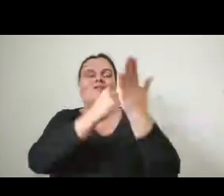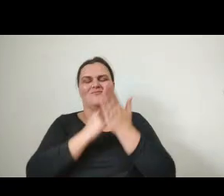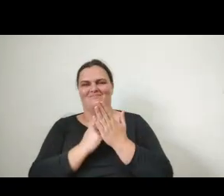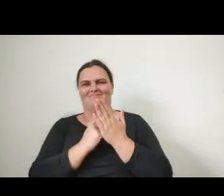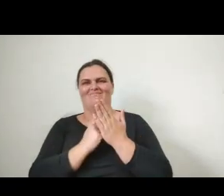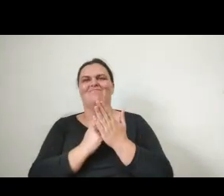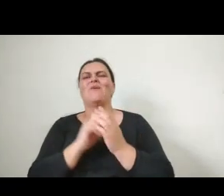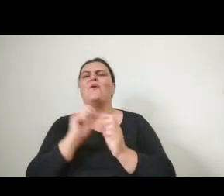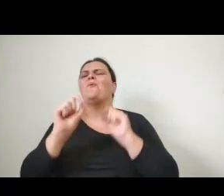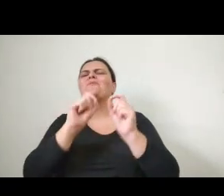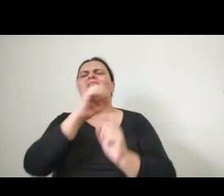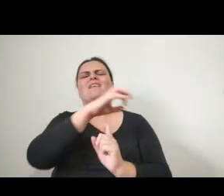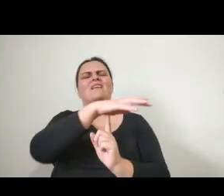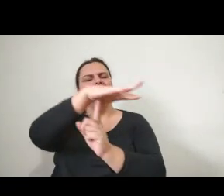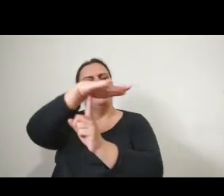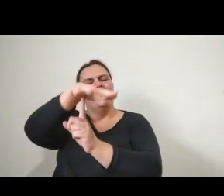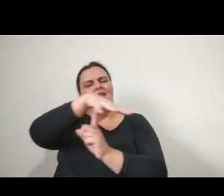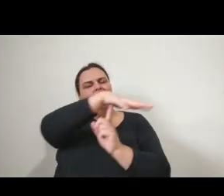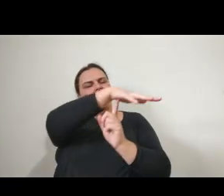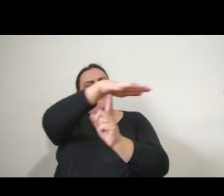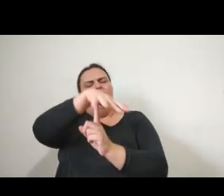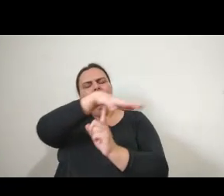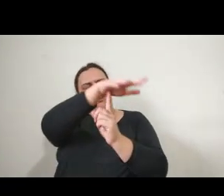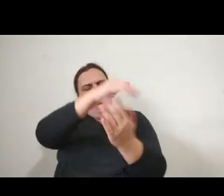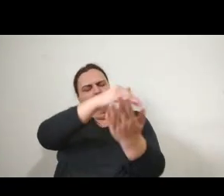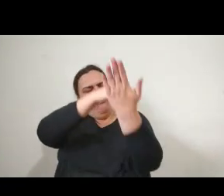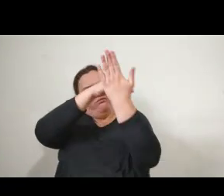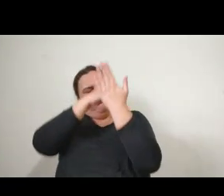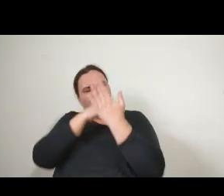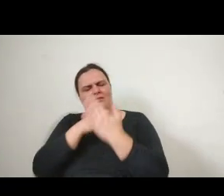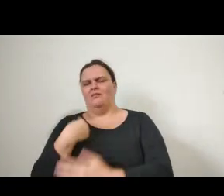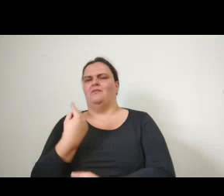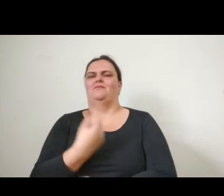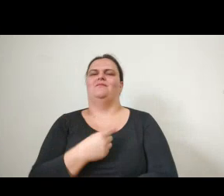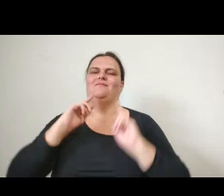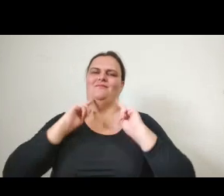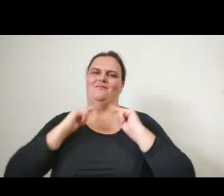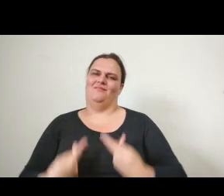né, gera para o ser humano. Acabei de falar de polinização, né?